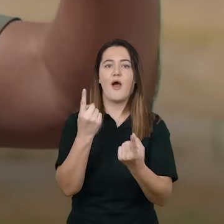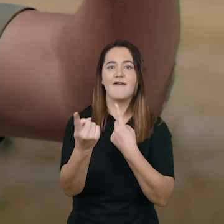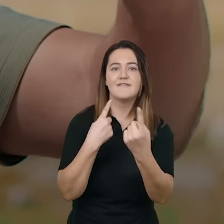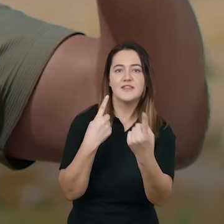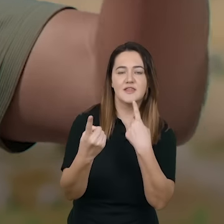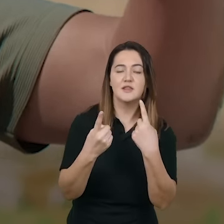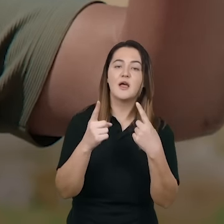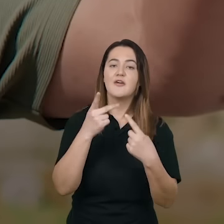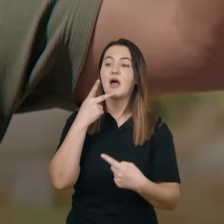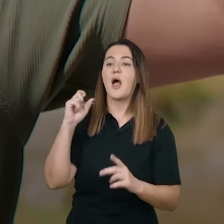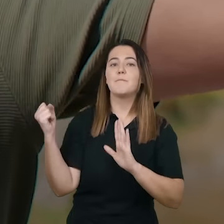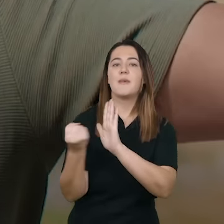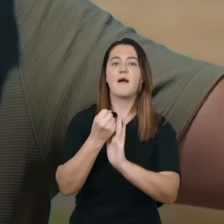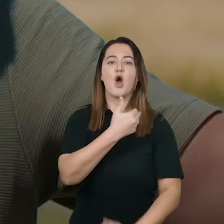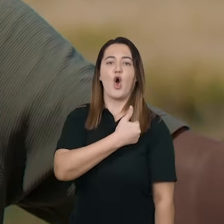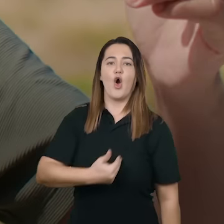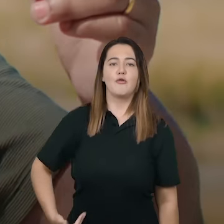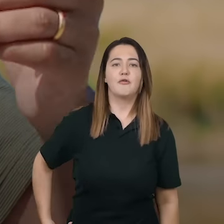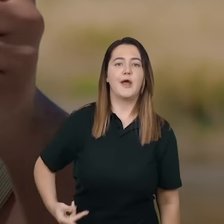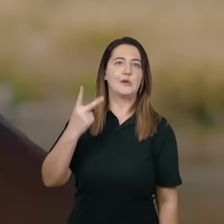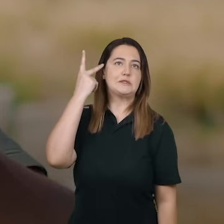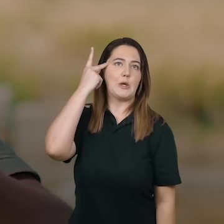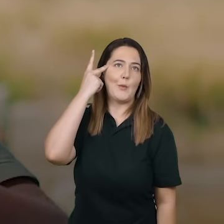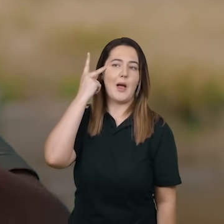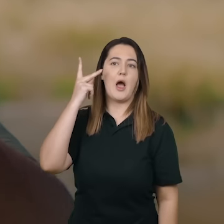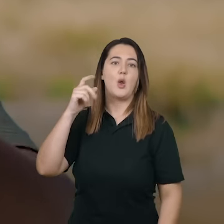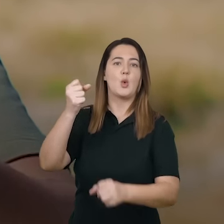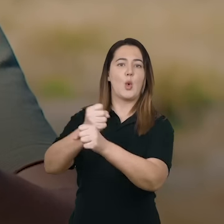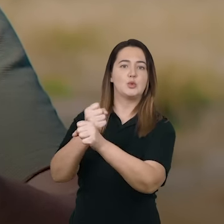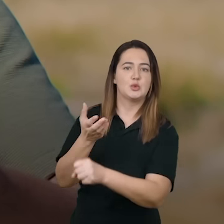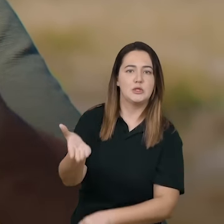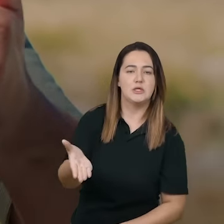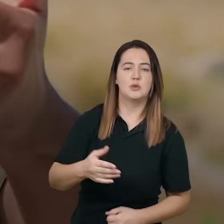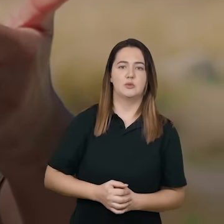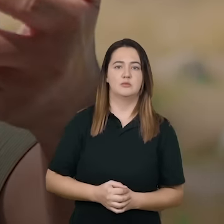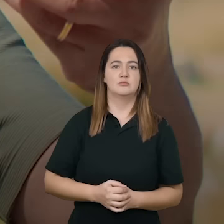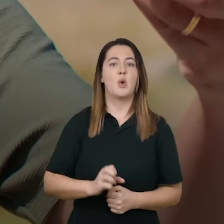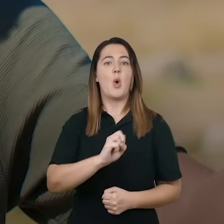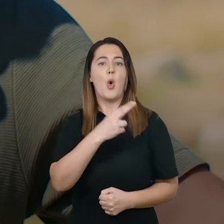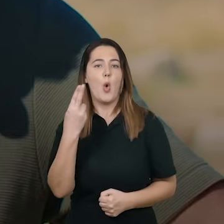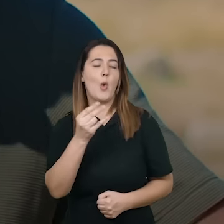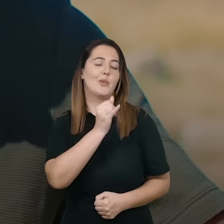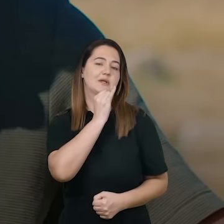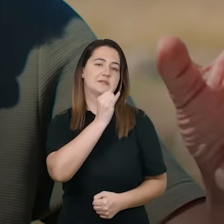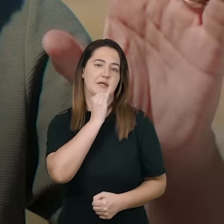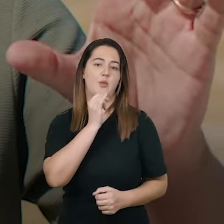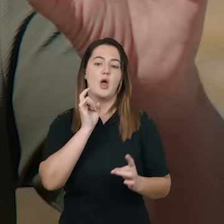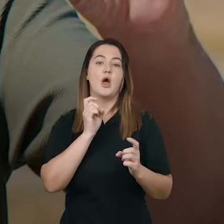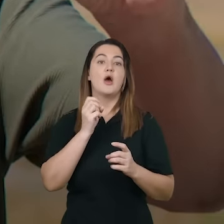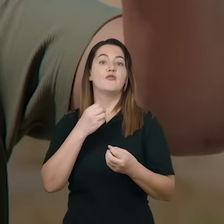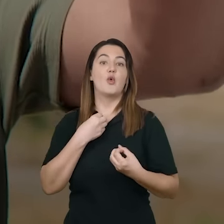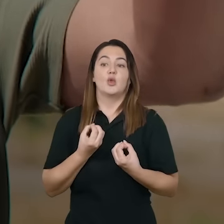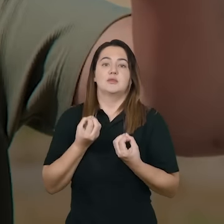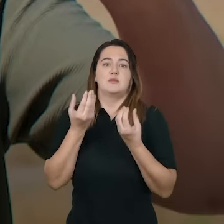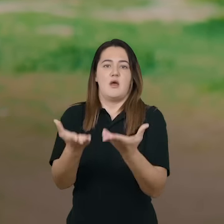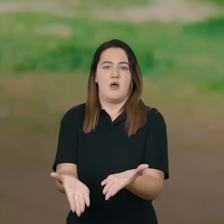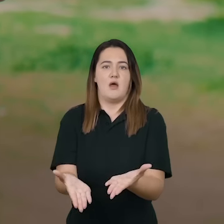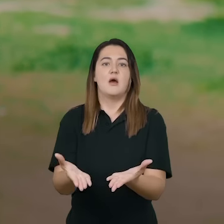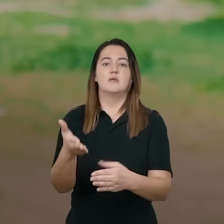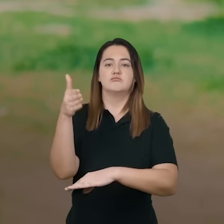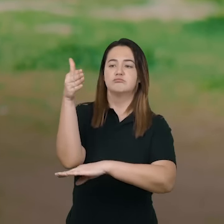Paulo, fez isso, obra terminada em tal época. Ou quando é um benemérito que doa para a cidade aquilo ali, coloca o nome da